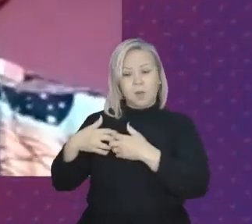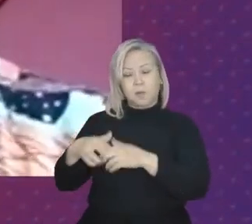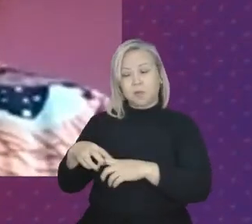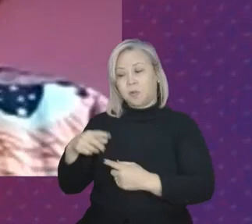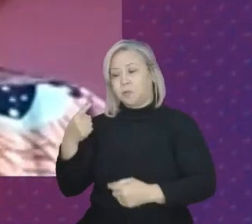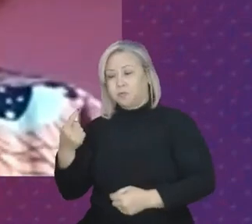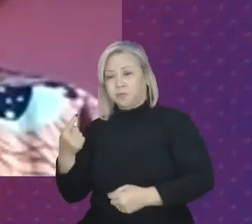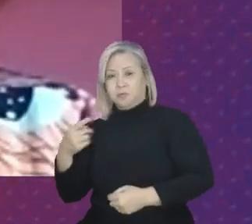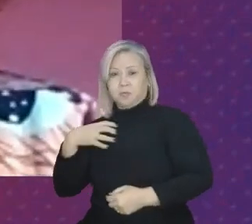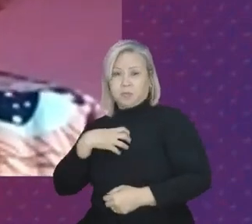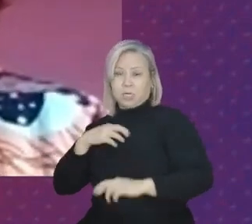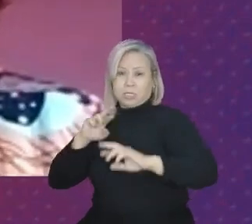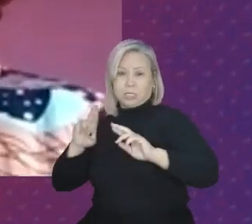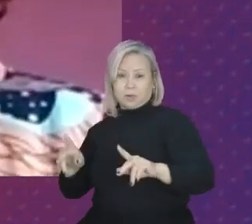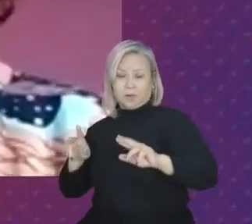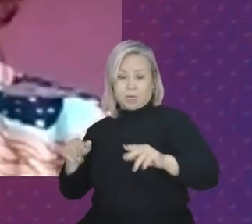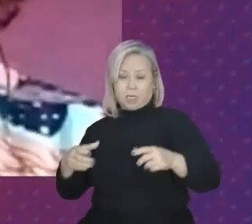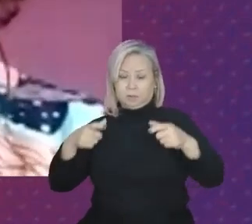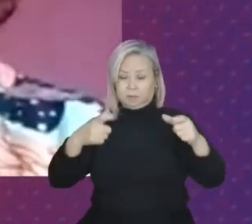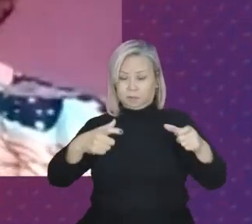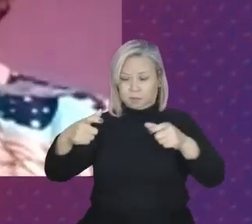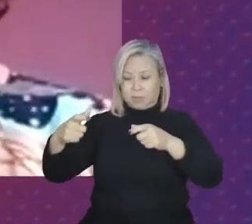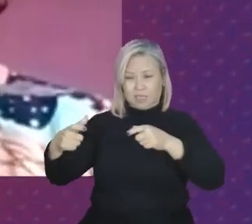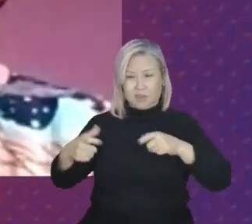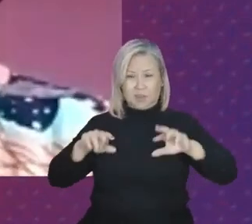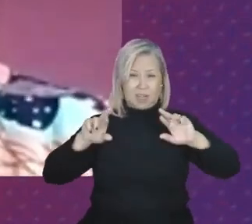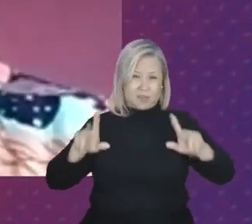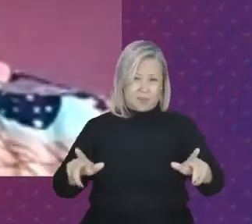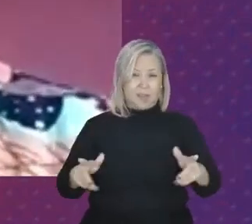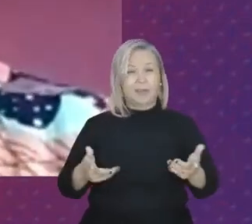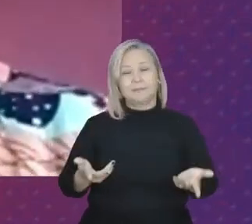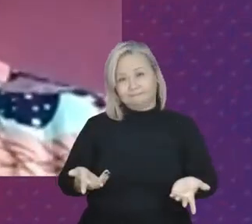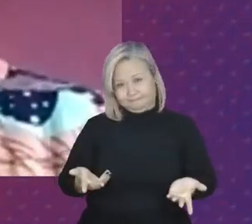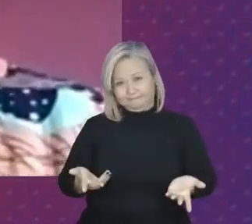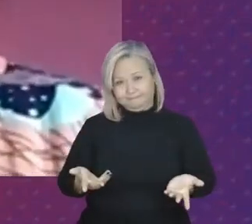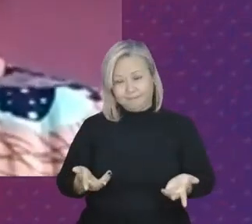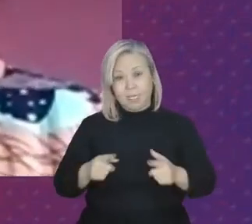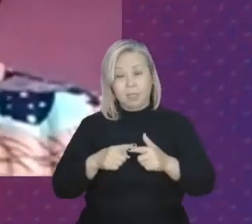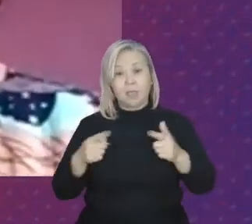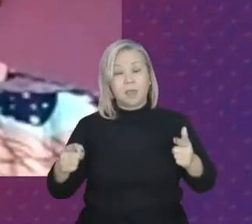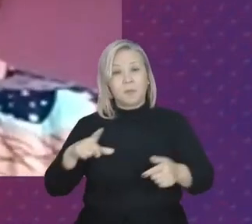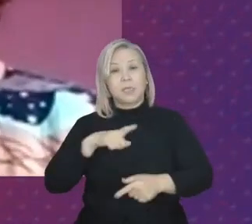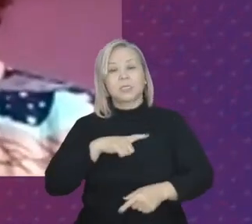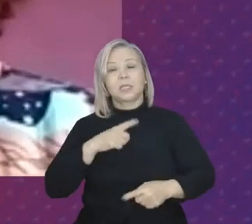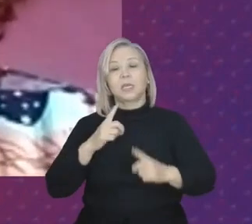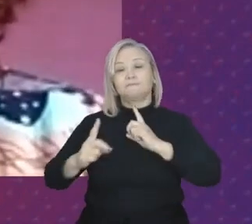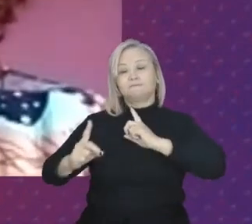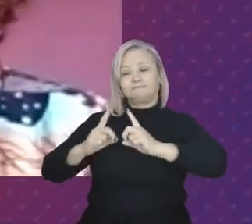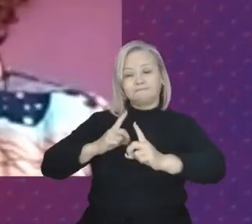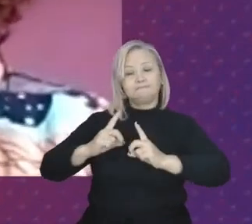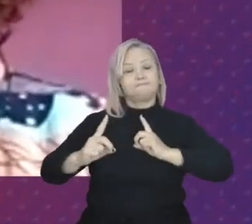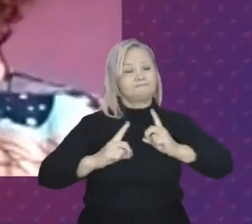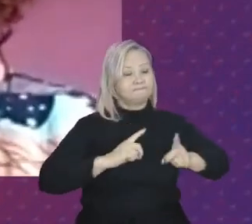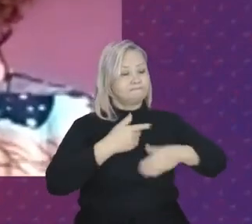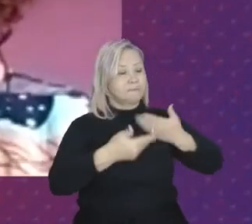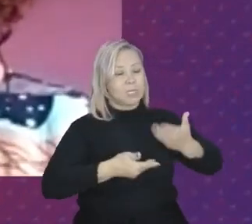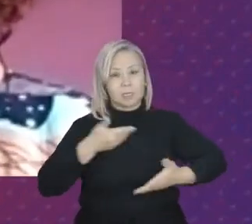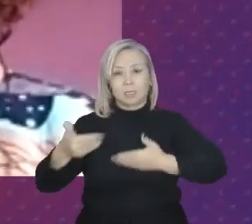em um lugar, de outro no outro, de outro no outro, mas que a gente tenha aí um diálogo entre essas